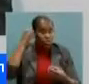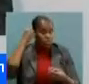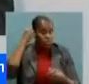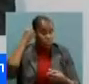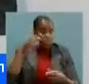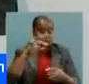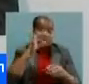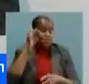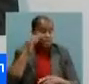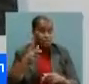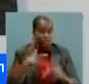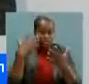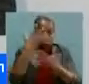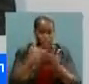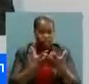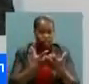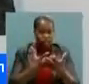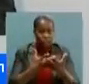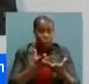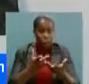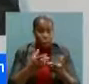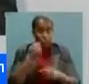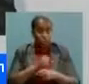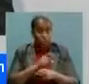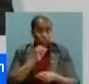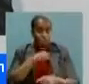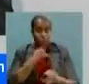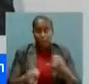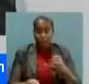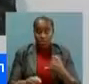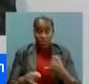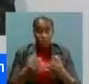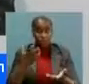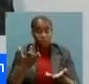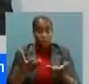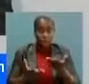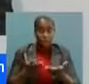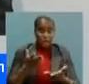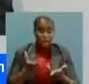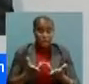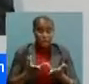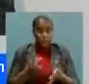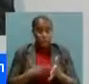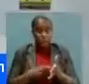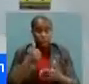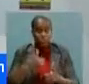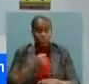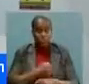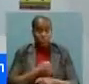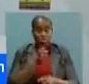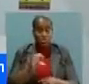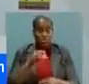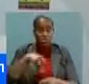evidenciam algum desorientamento na governação que pode pôr em perigo os equilíbrios necessários à boa governação do país.